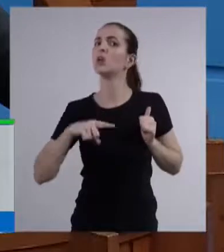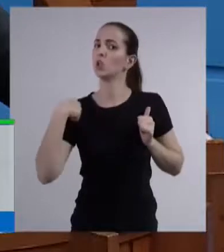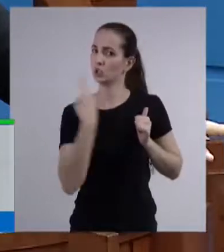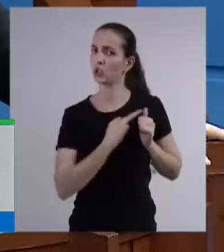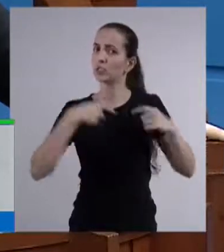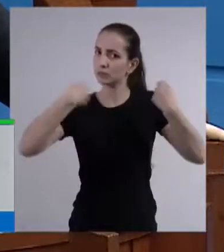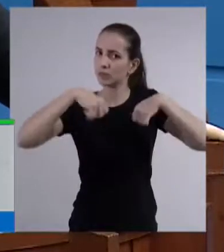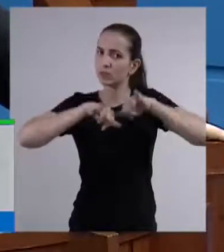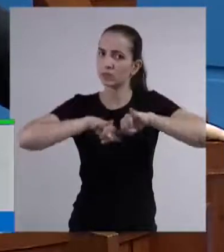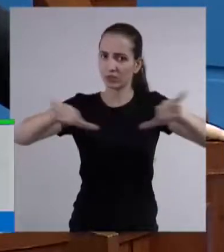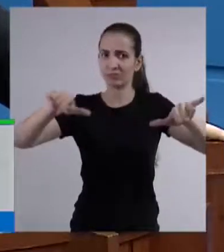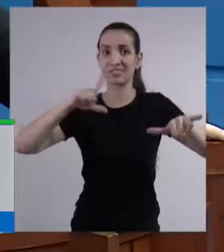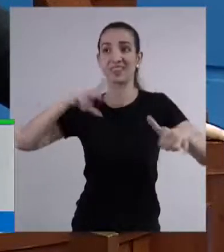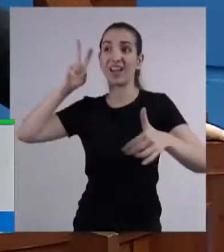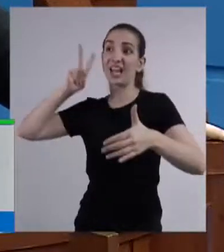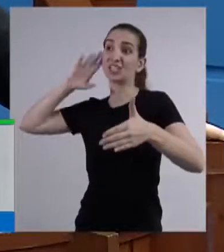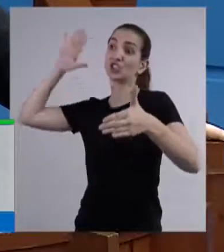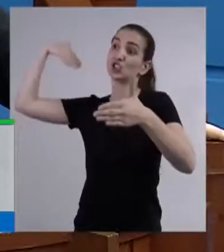da história.